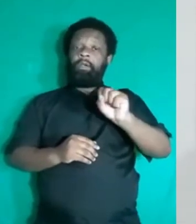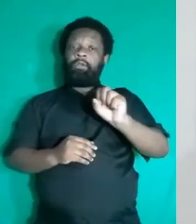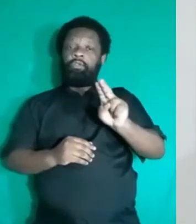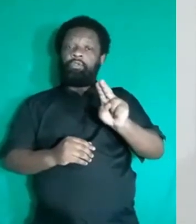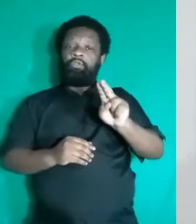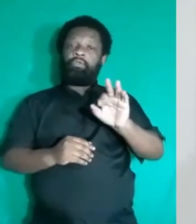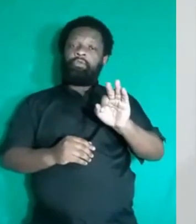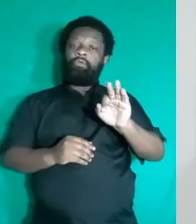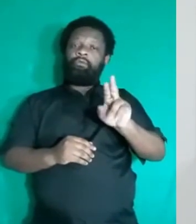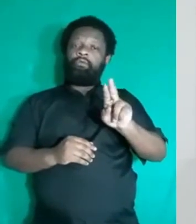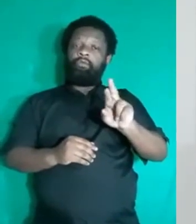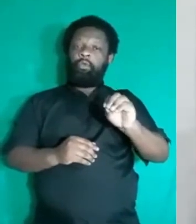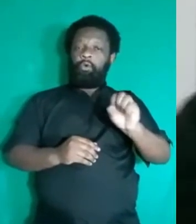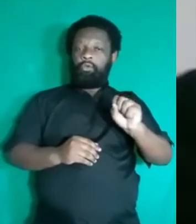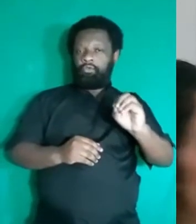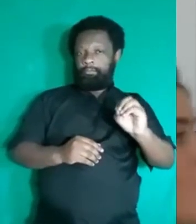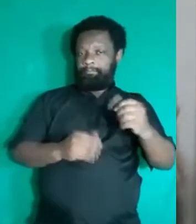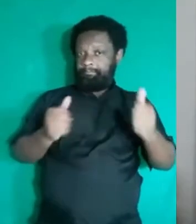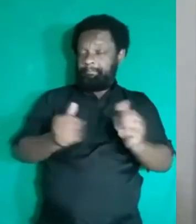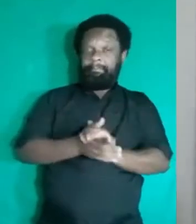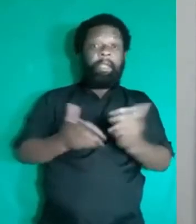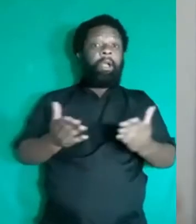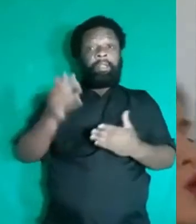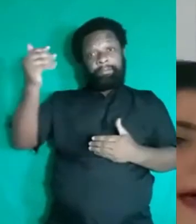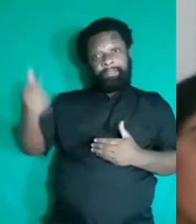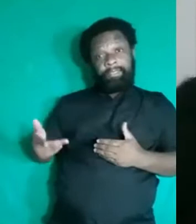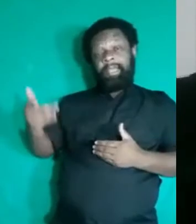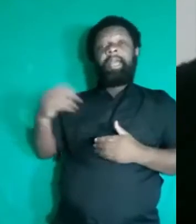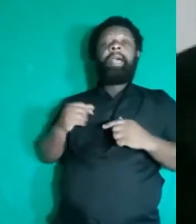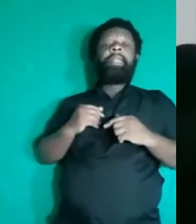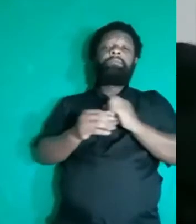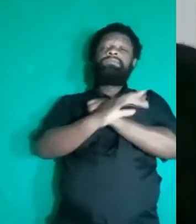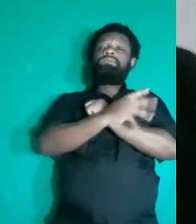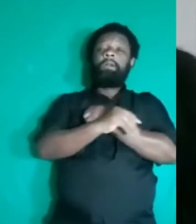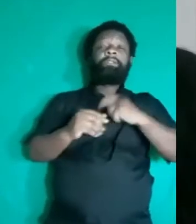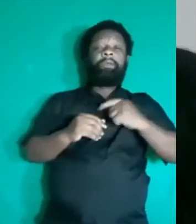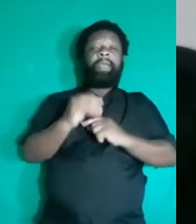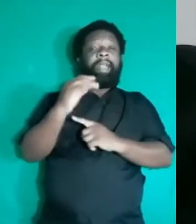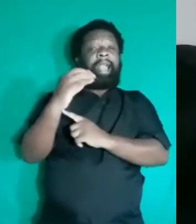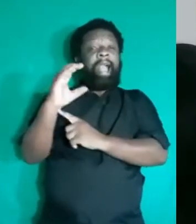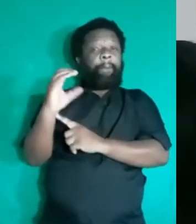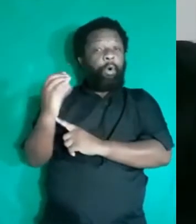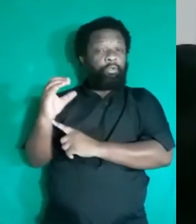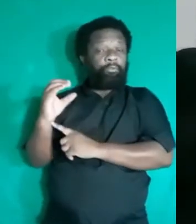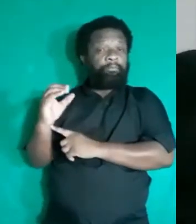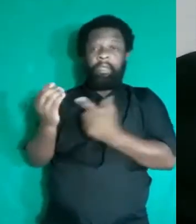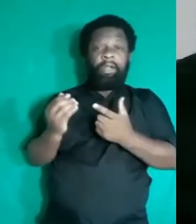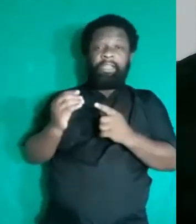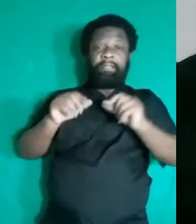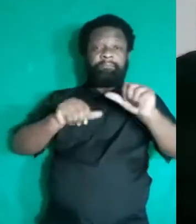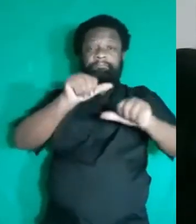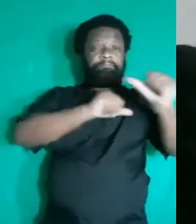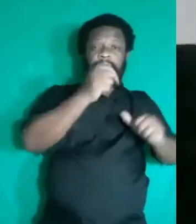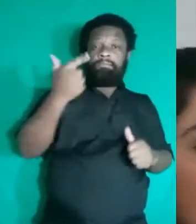sulfuroso. Sulfuroso. Tudo bem? sulfuroso. Bom, esse daqui, pessoal, é o